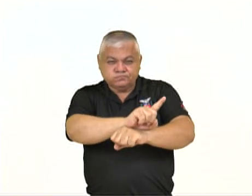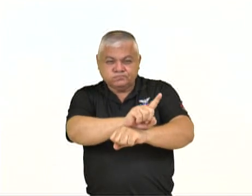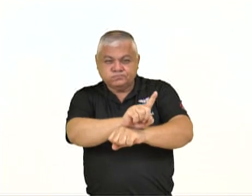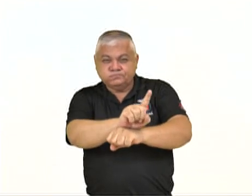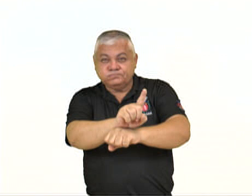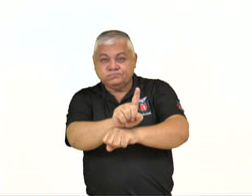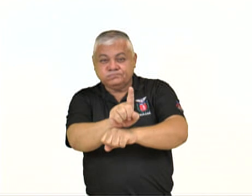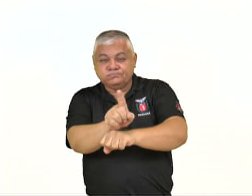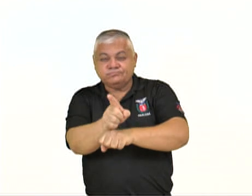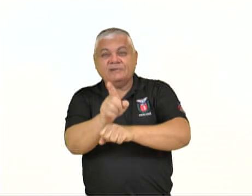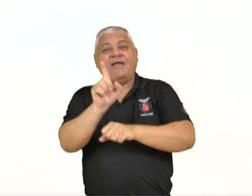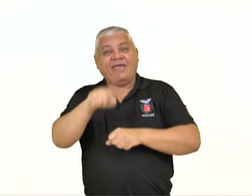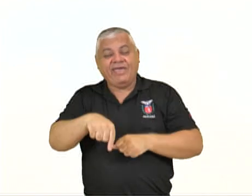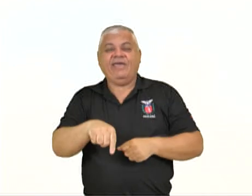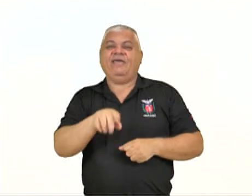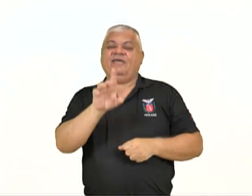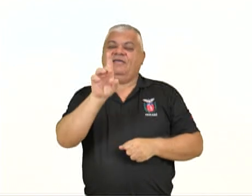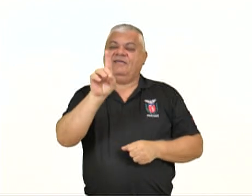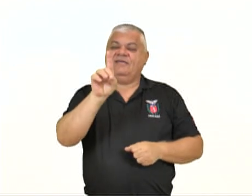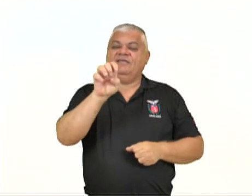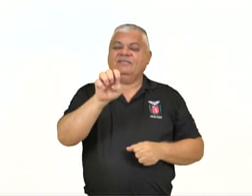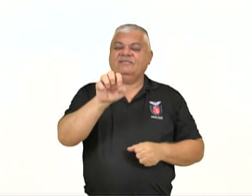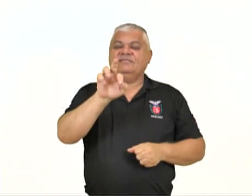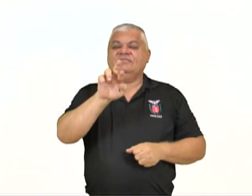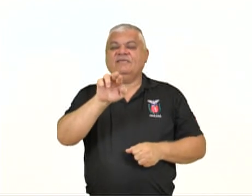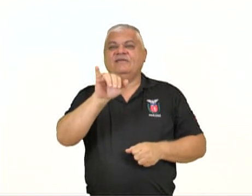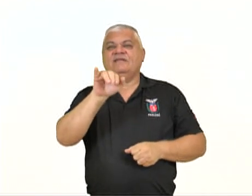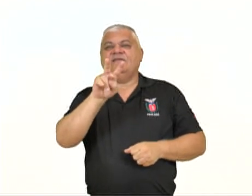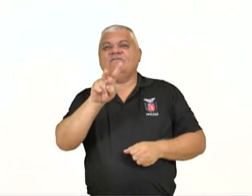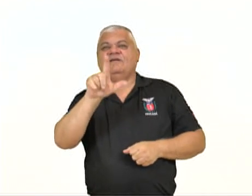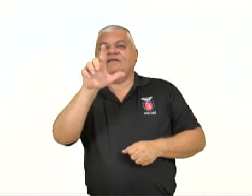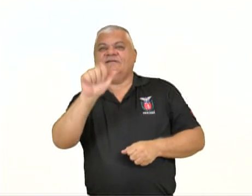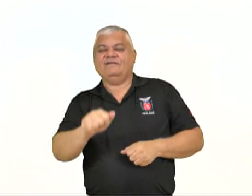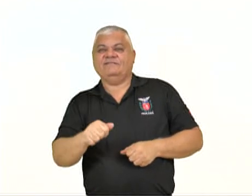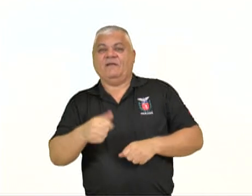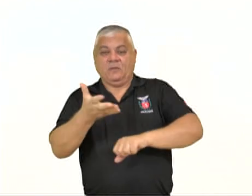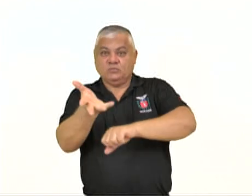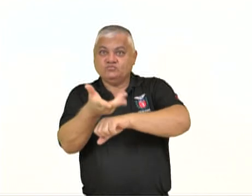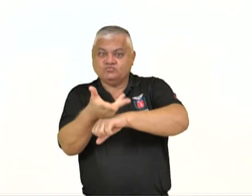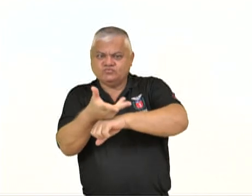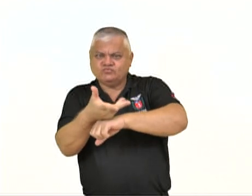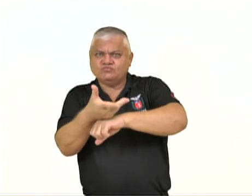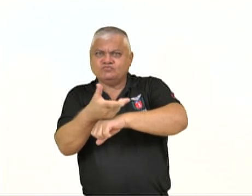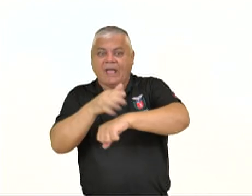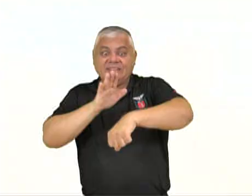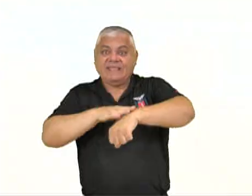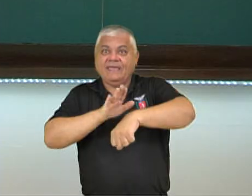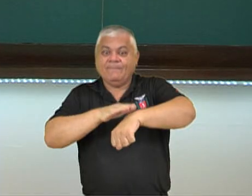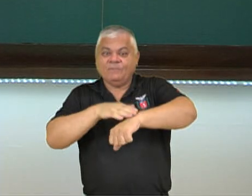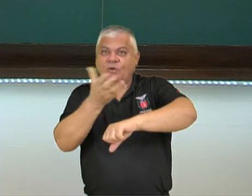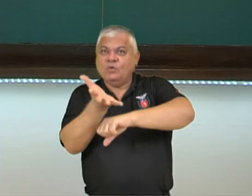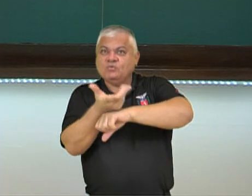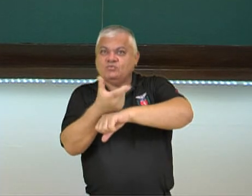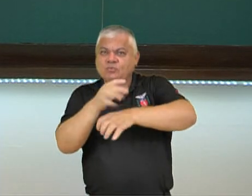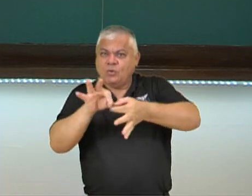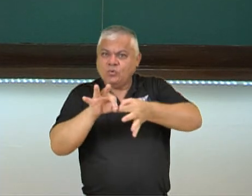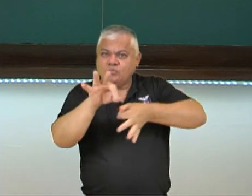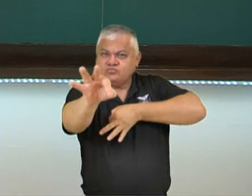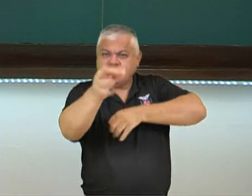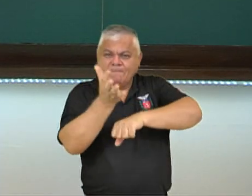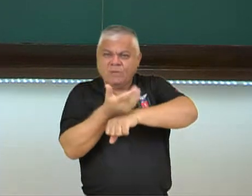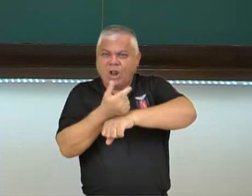uma grandeza derivada que é a velocidade, porque ela depende do tempo e depende da distância percorrida,